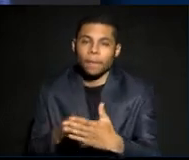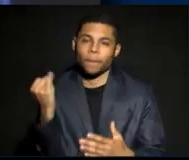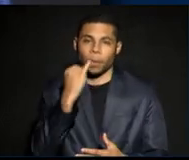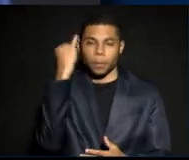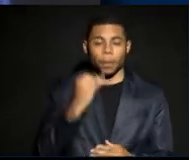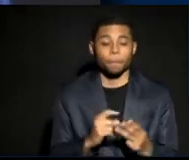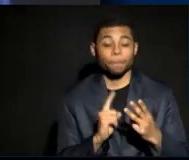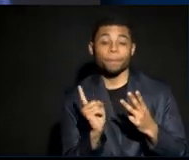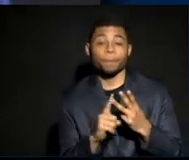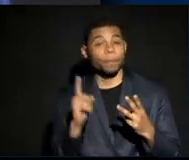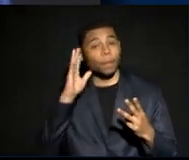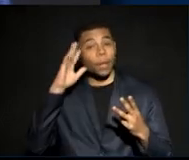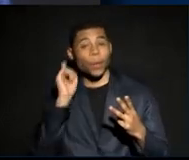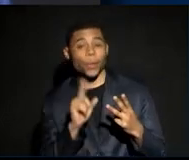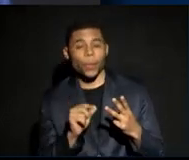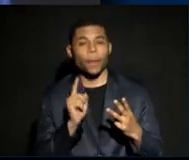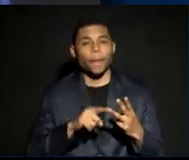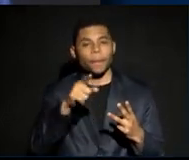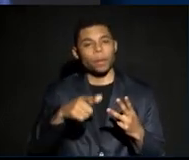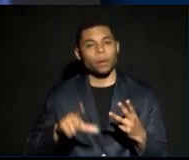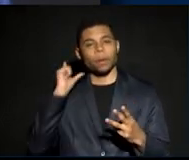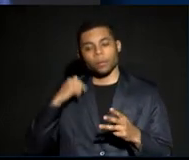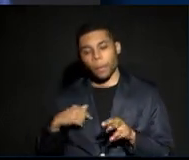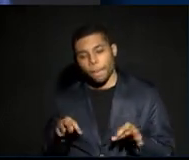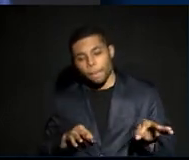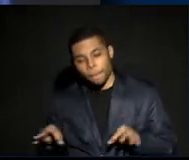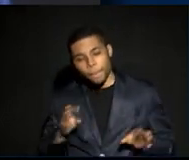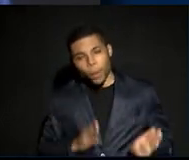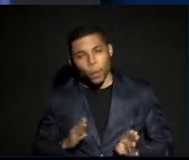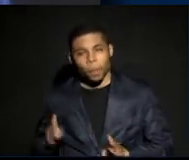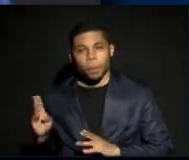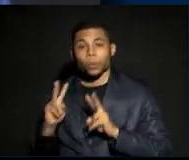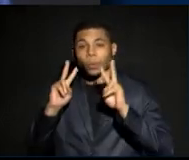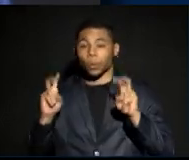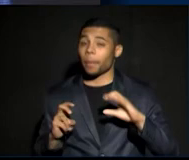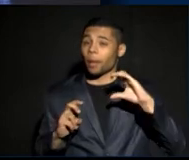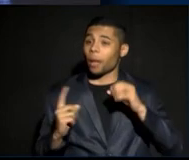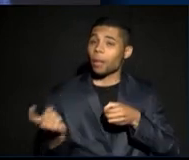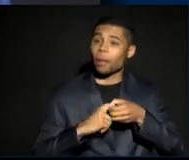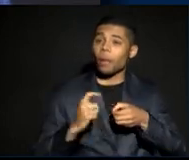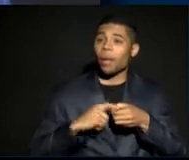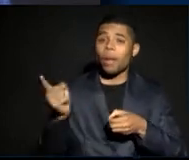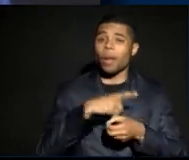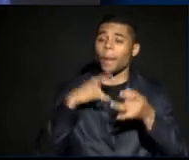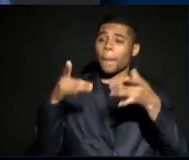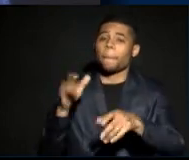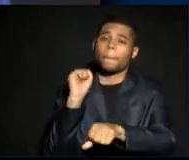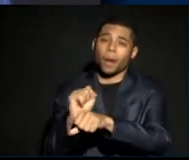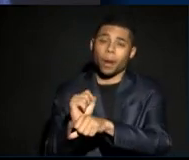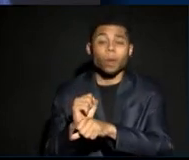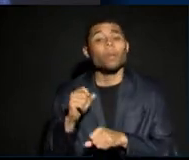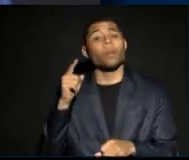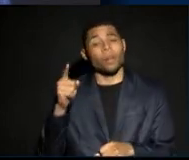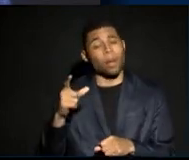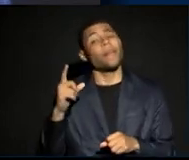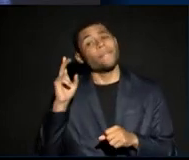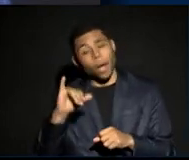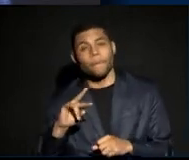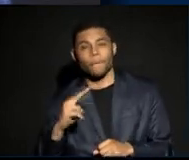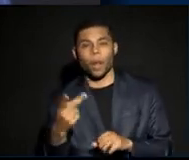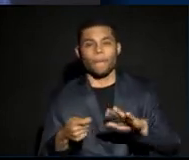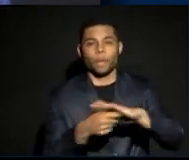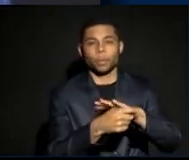e terceira coisa é ter uma programação de devolução de crédito cms que estão retidos por que isso também vai pela